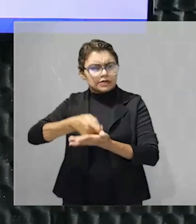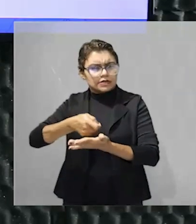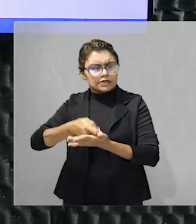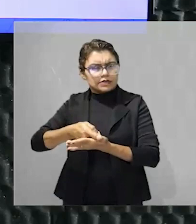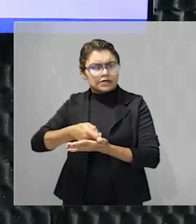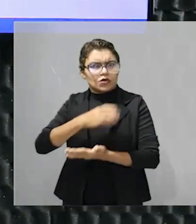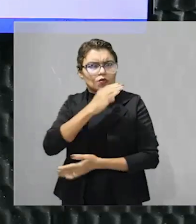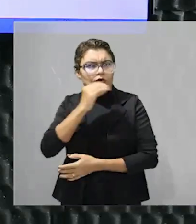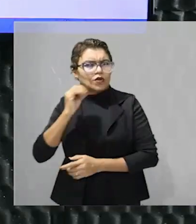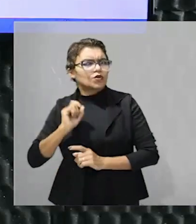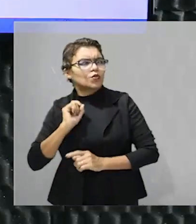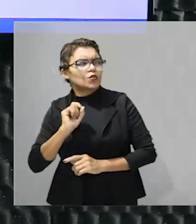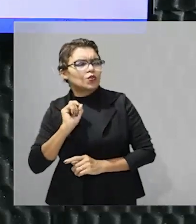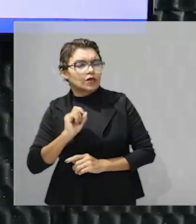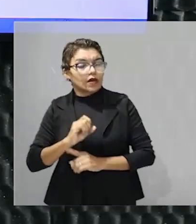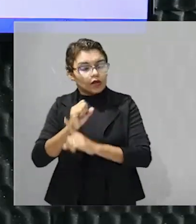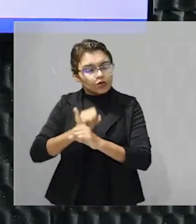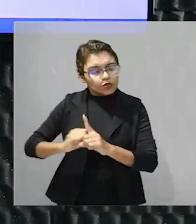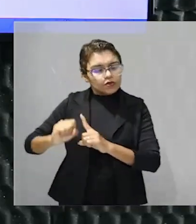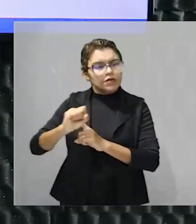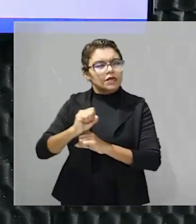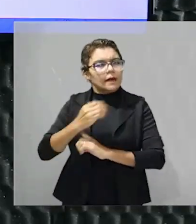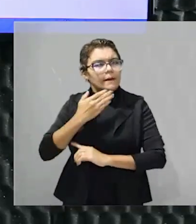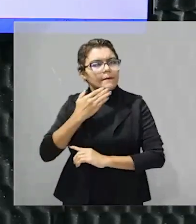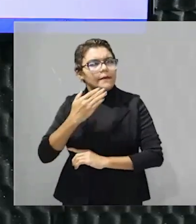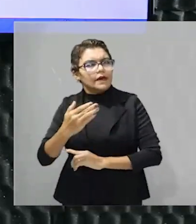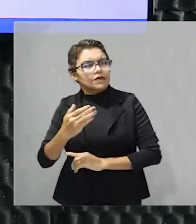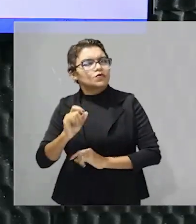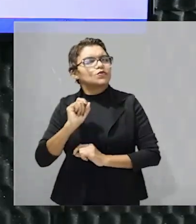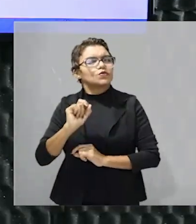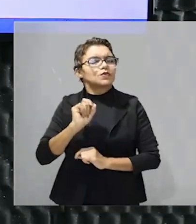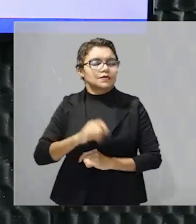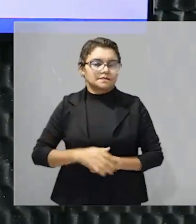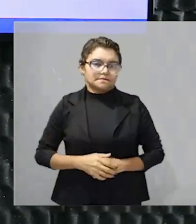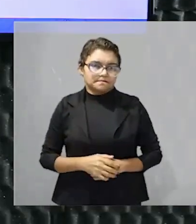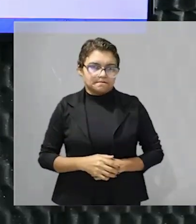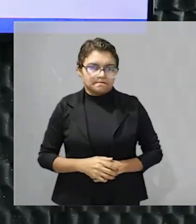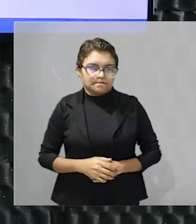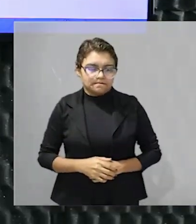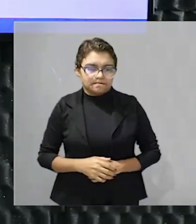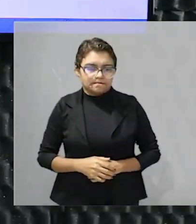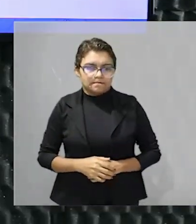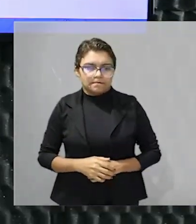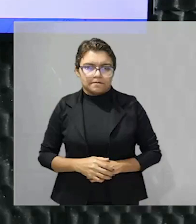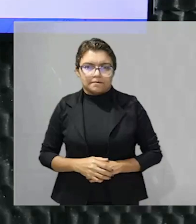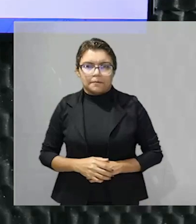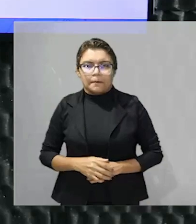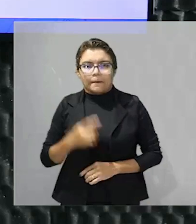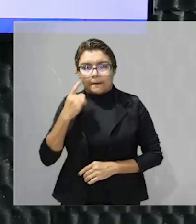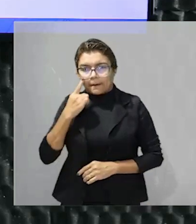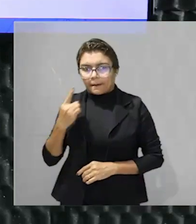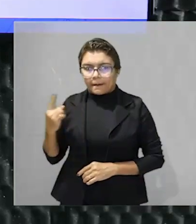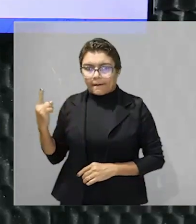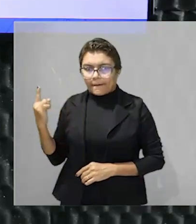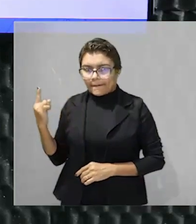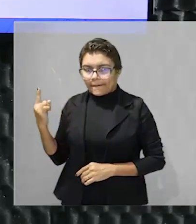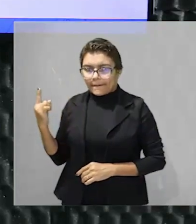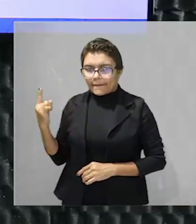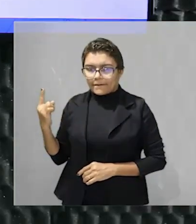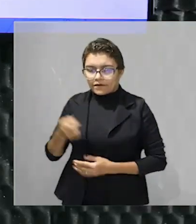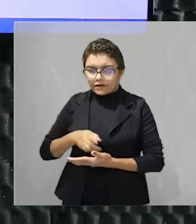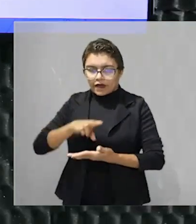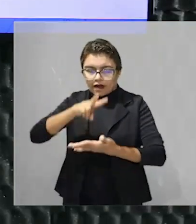é a crítica. O que a sociedade está pedindo para esse adolescente? Aspas para ele. When I was